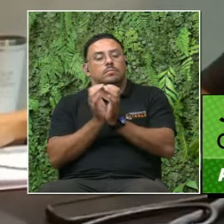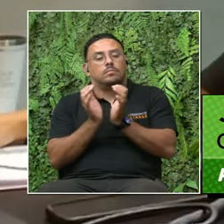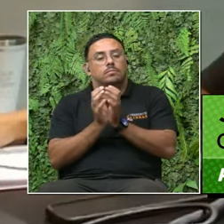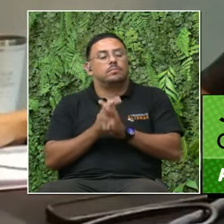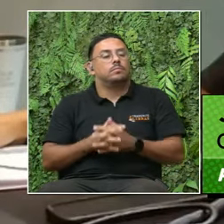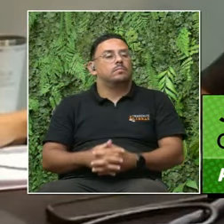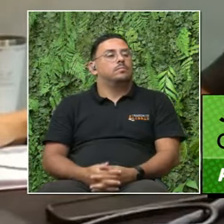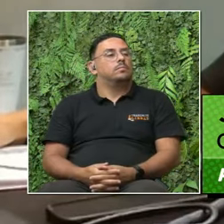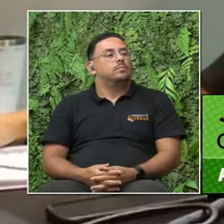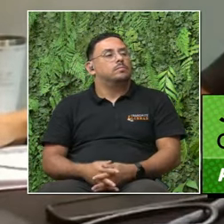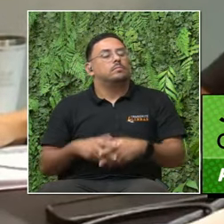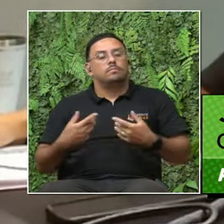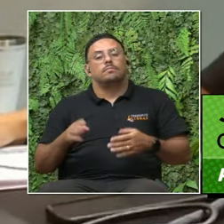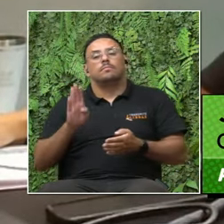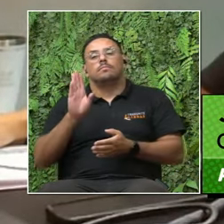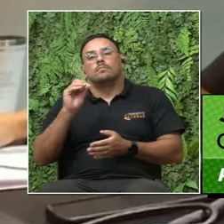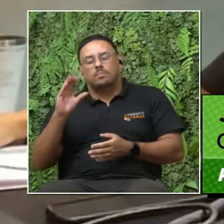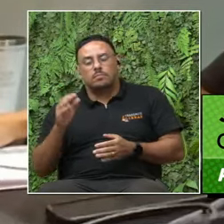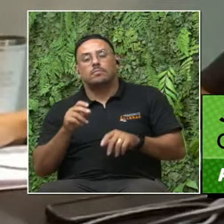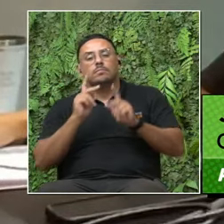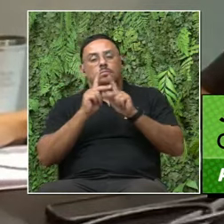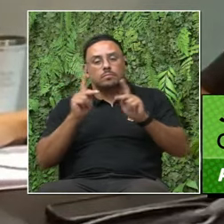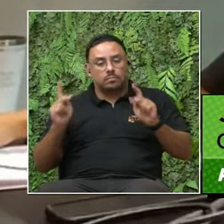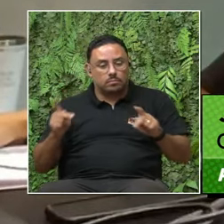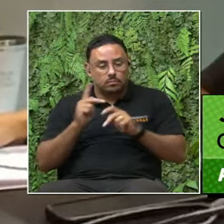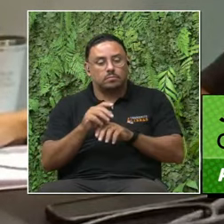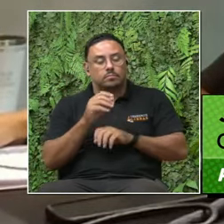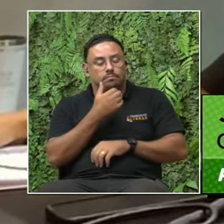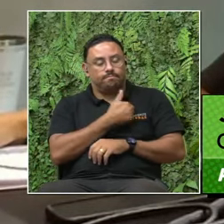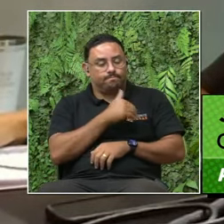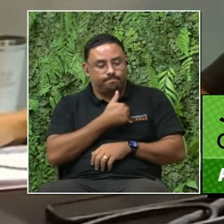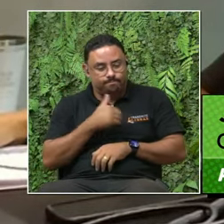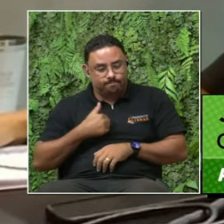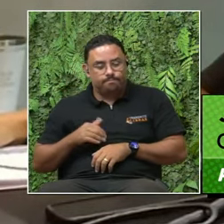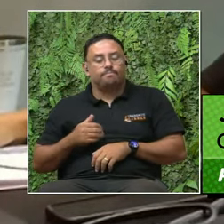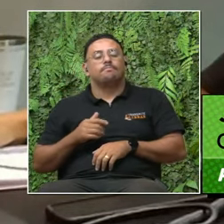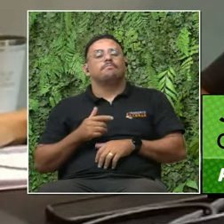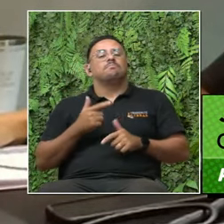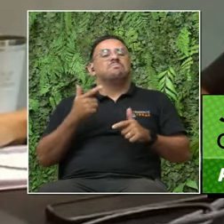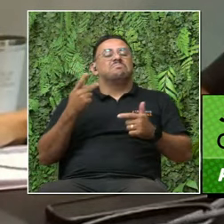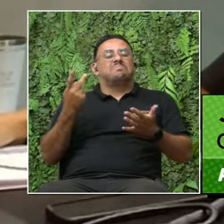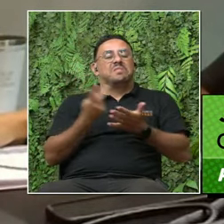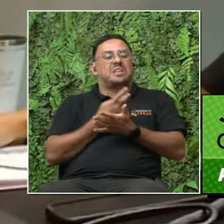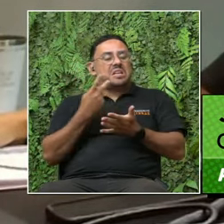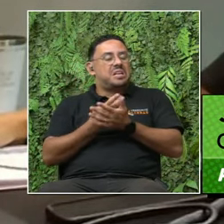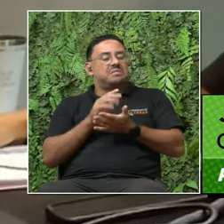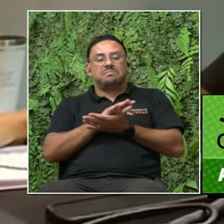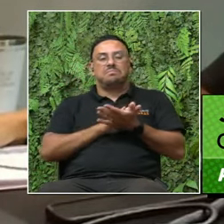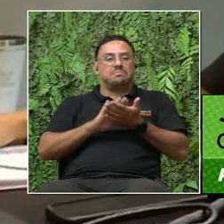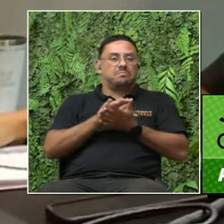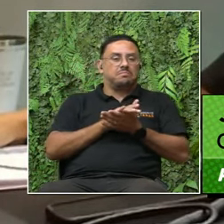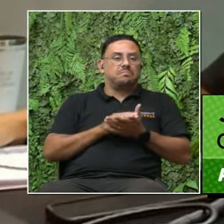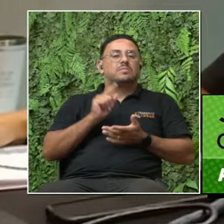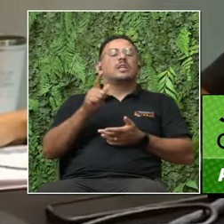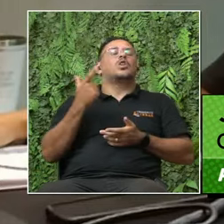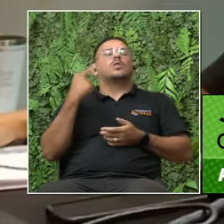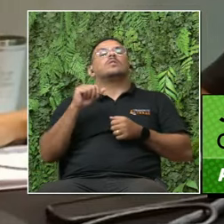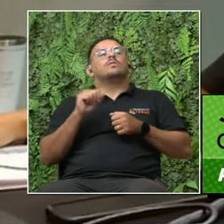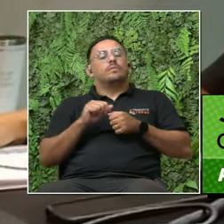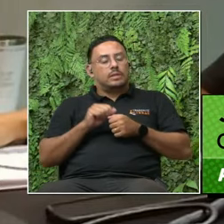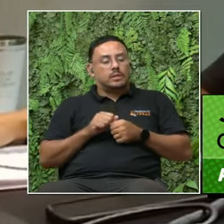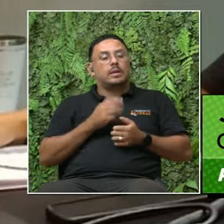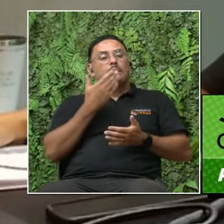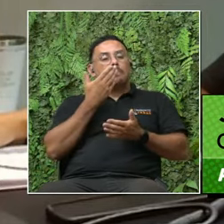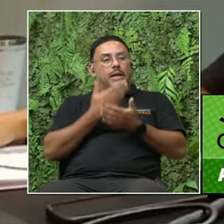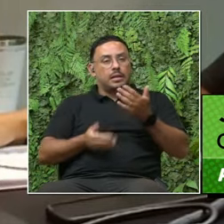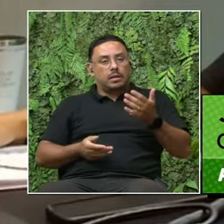ô Bob parabéns pro professor do Atlético não tem nada de de de cagada de feijão não ele fez o que tinha que fazer tava